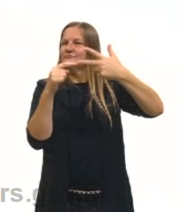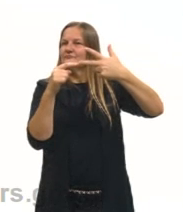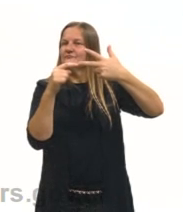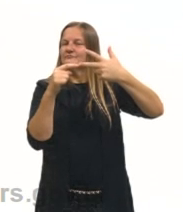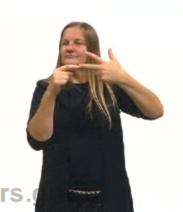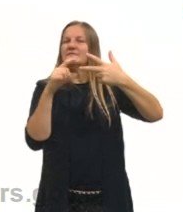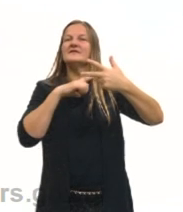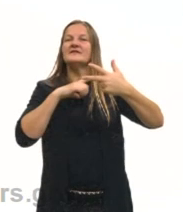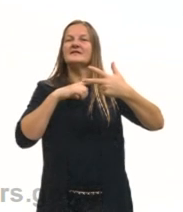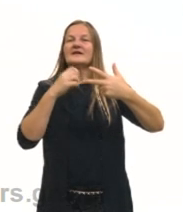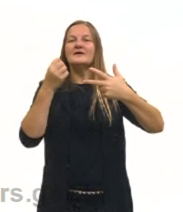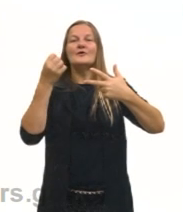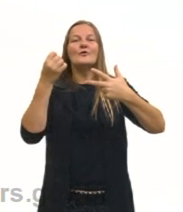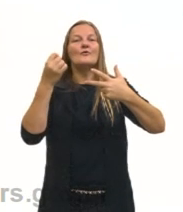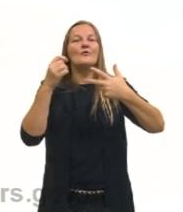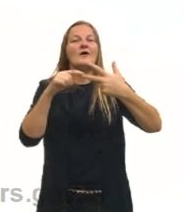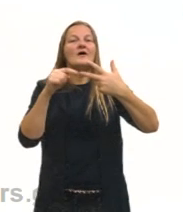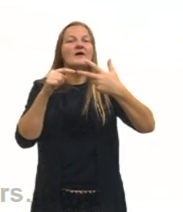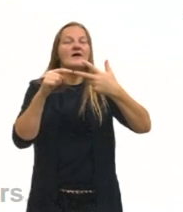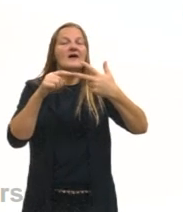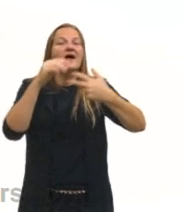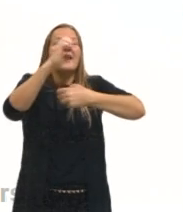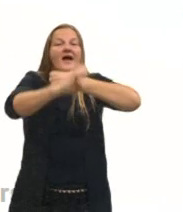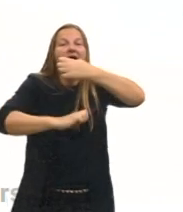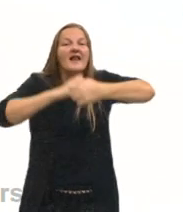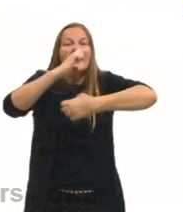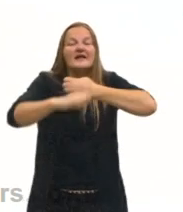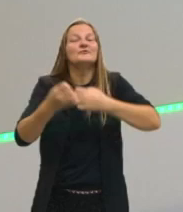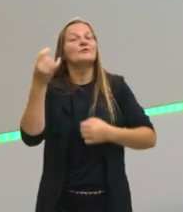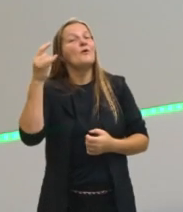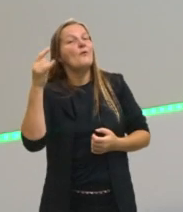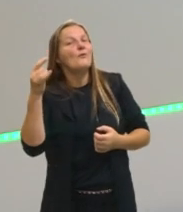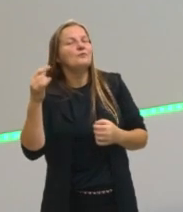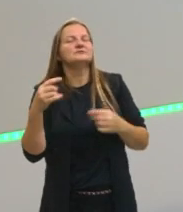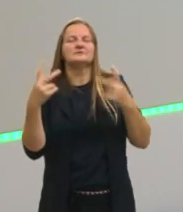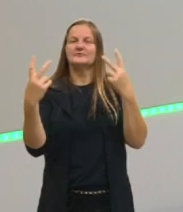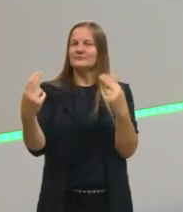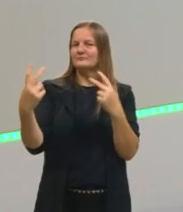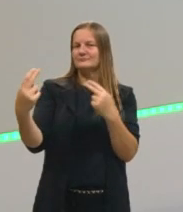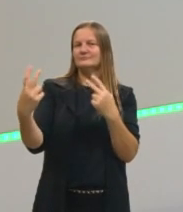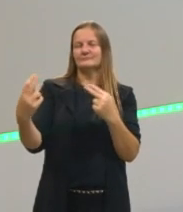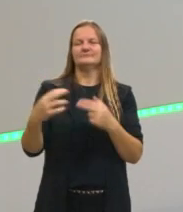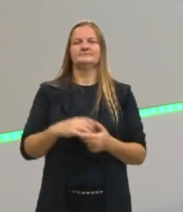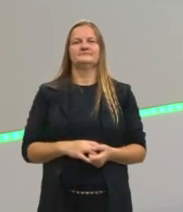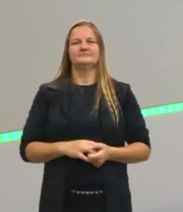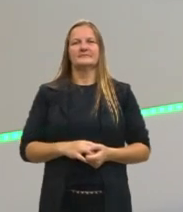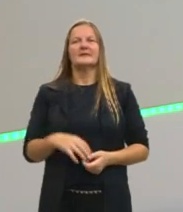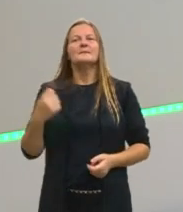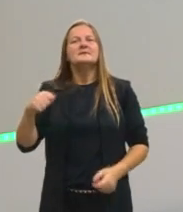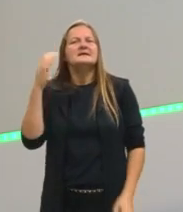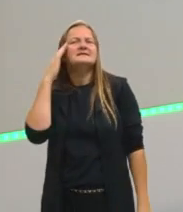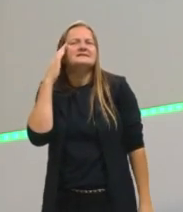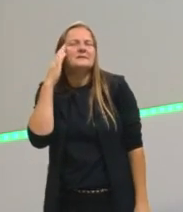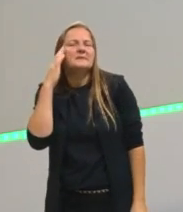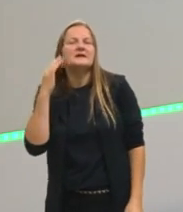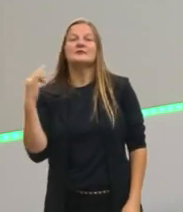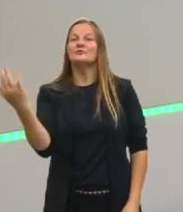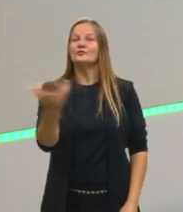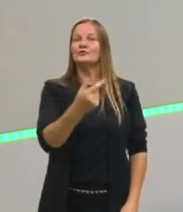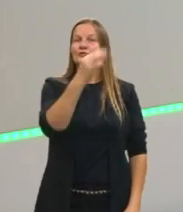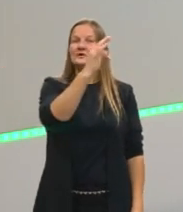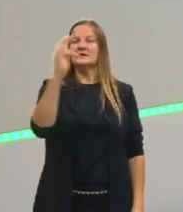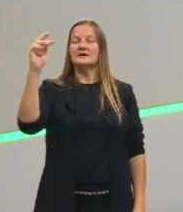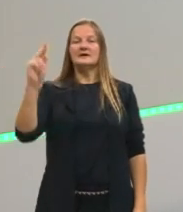terem elétrons no subnível F Eles não têm Então a gente vai descartando tudo isso pela distribuição então além de saber toda que serve tabela